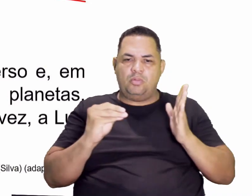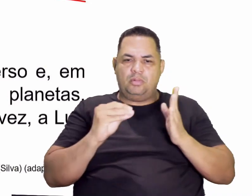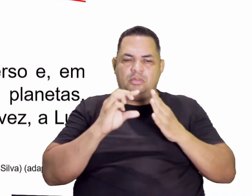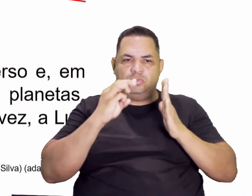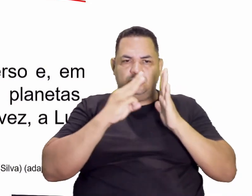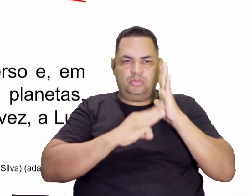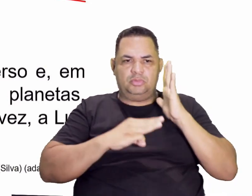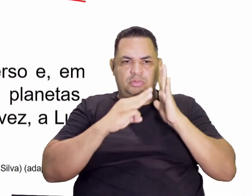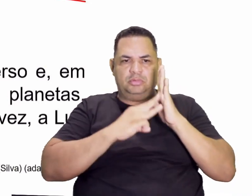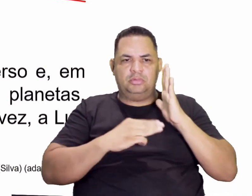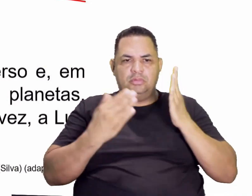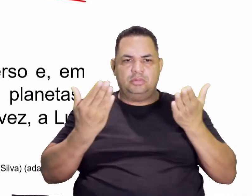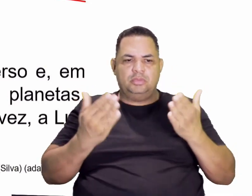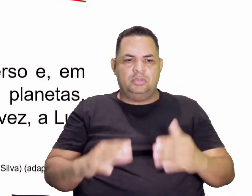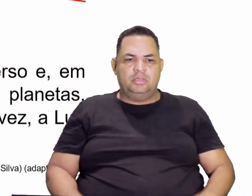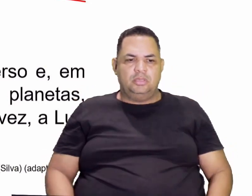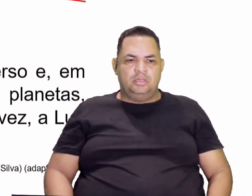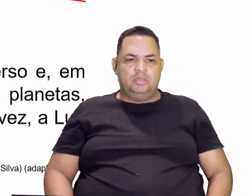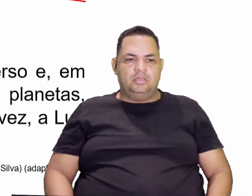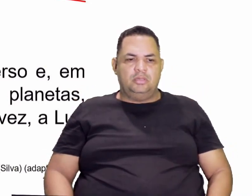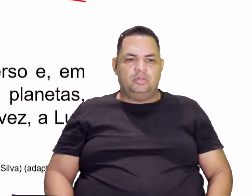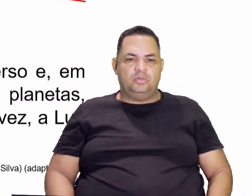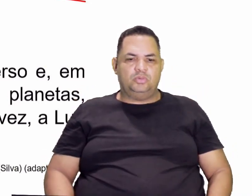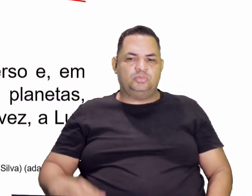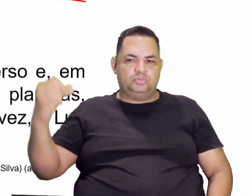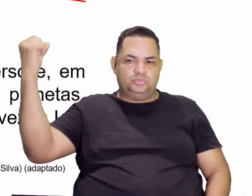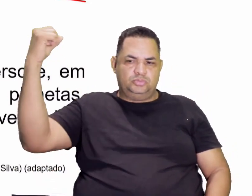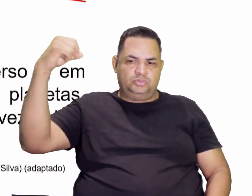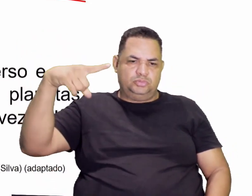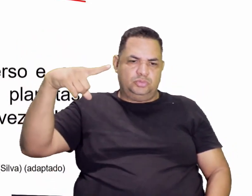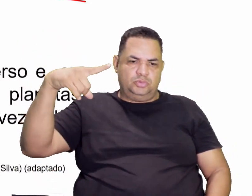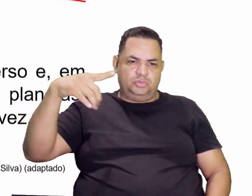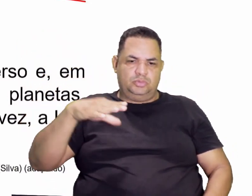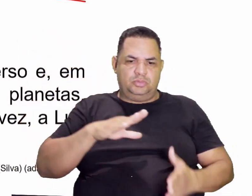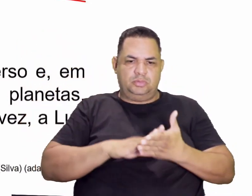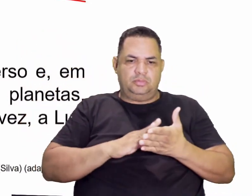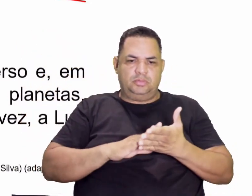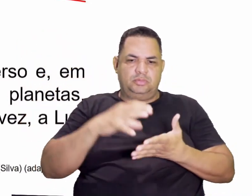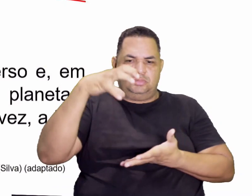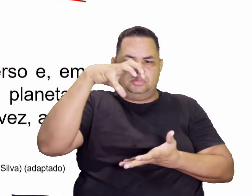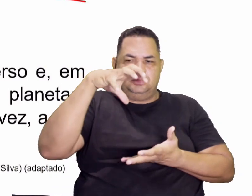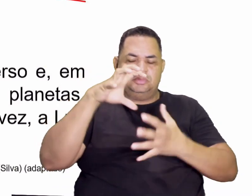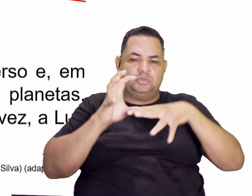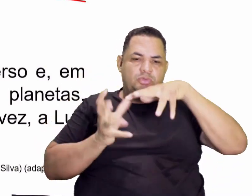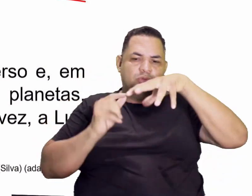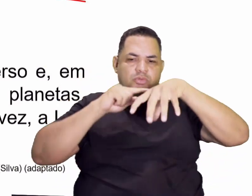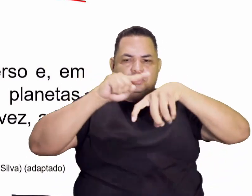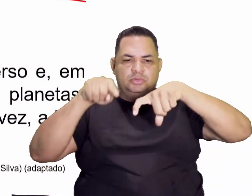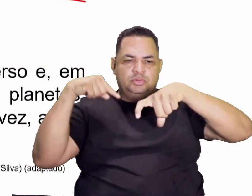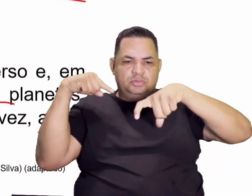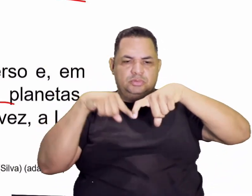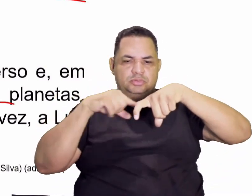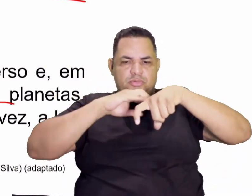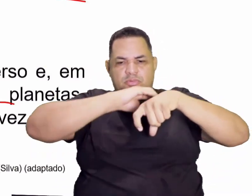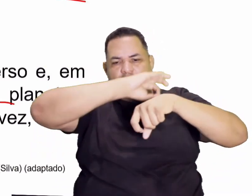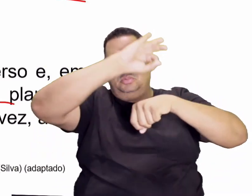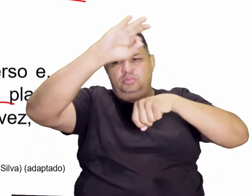ó. O Sol era proposto no centro do universo. Em torno dele giravam todos os